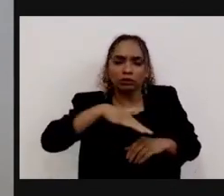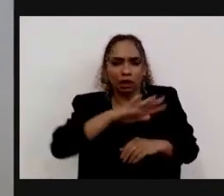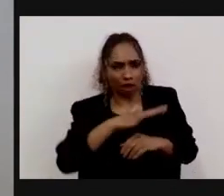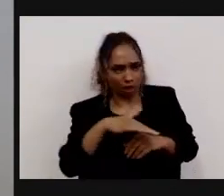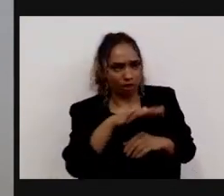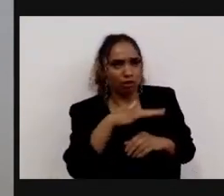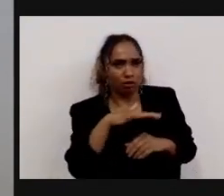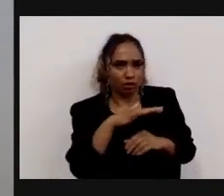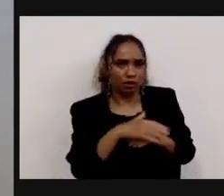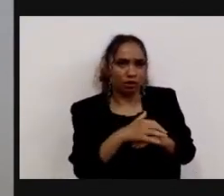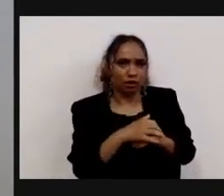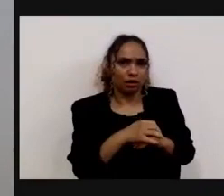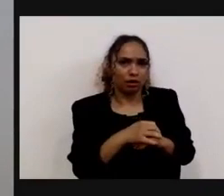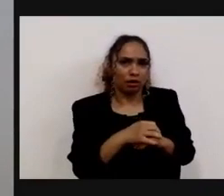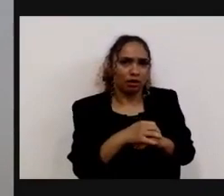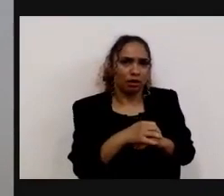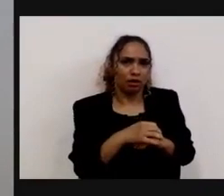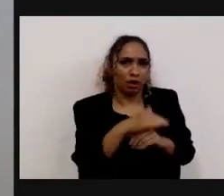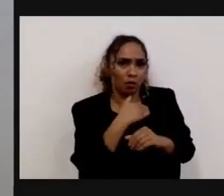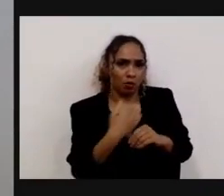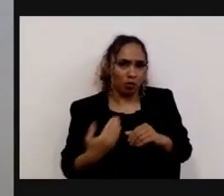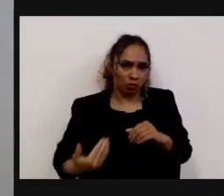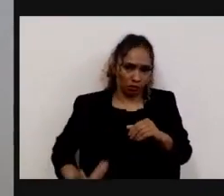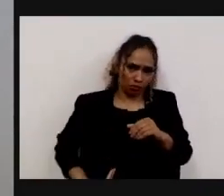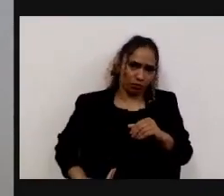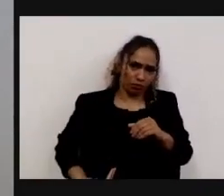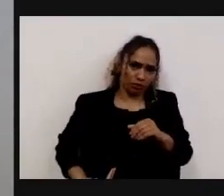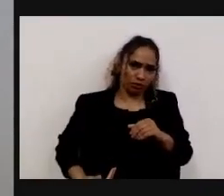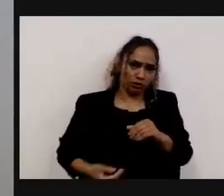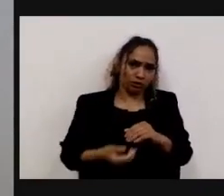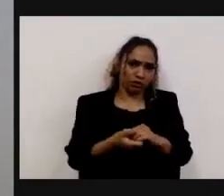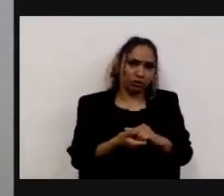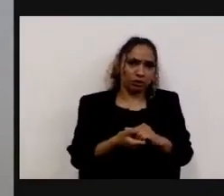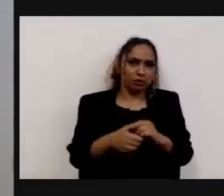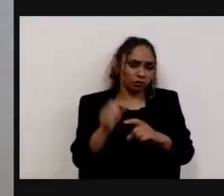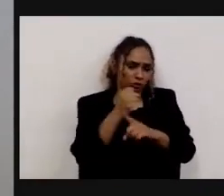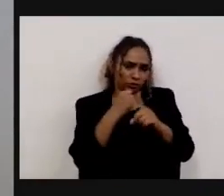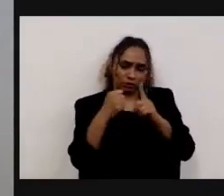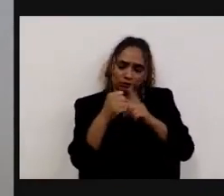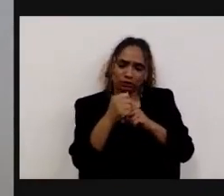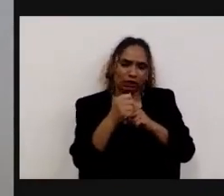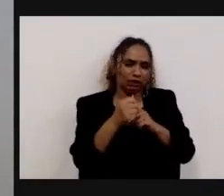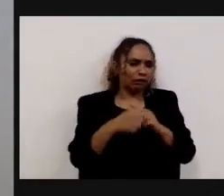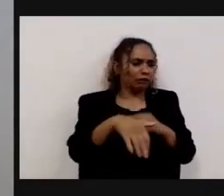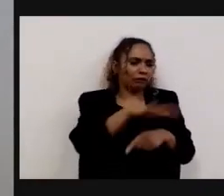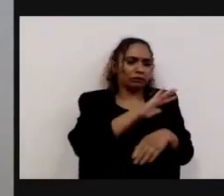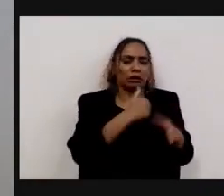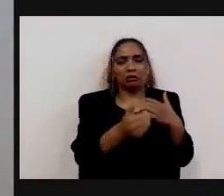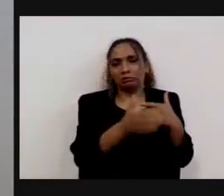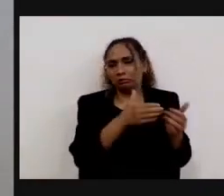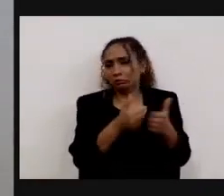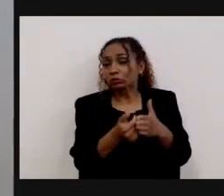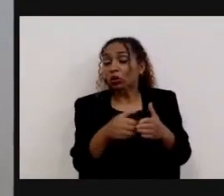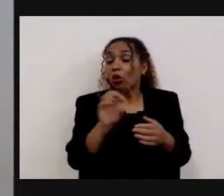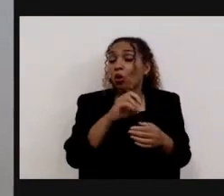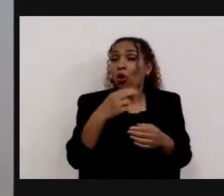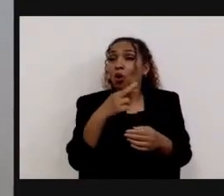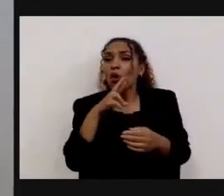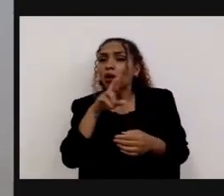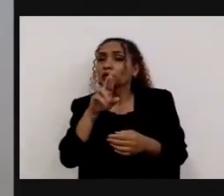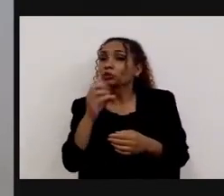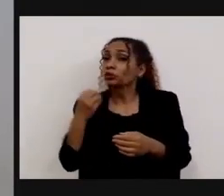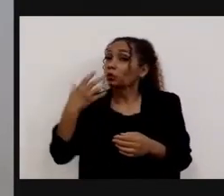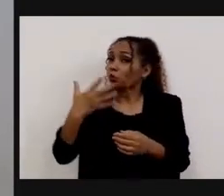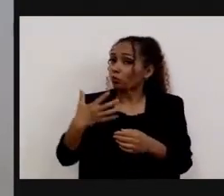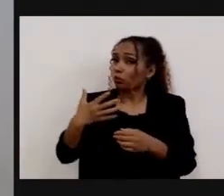para para o público em geral né para a sociedade dependendo da área onde a pessoa trabalha ou um resultado